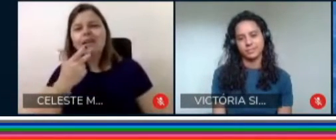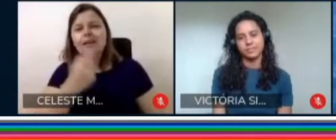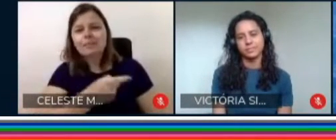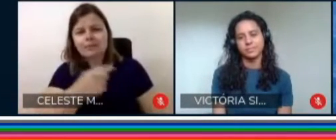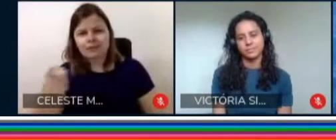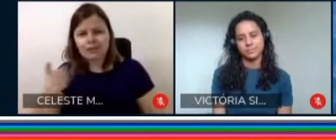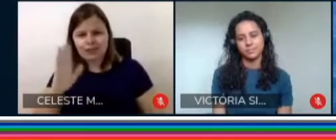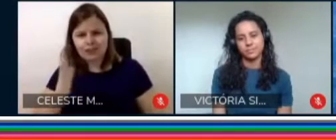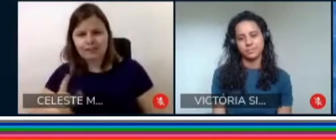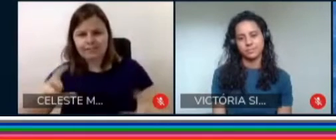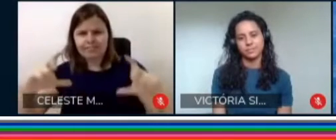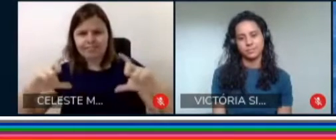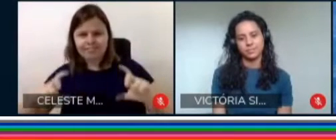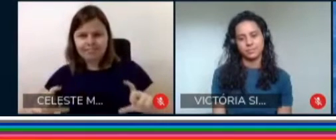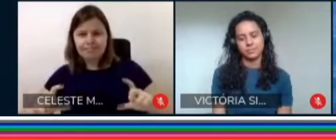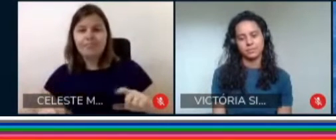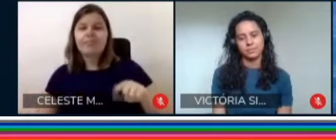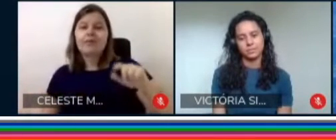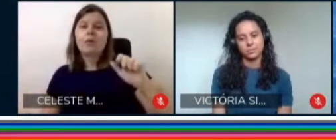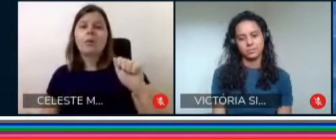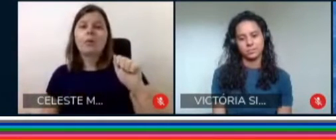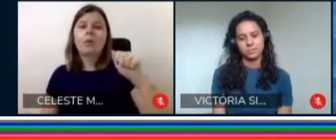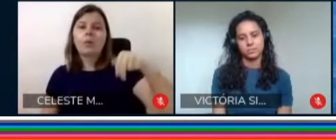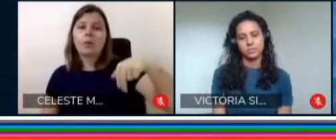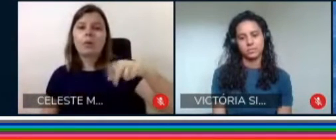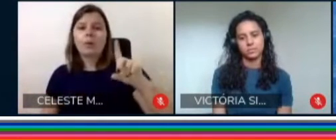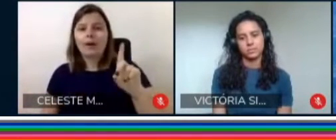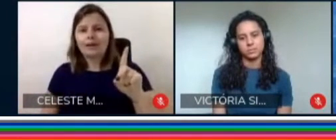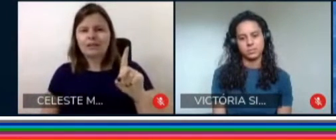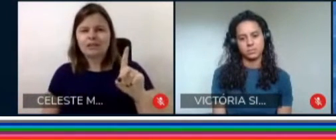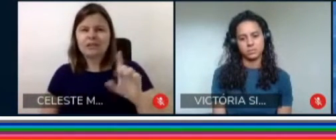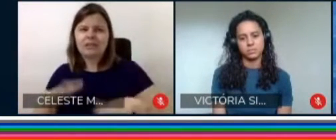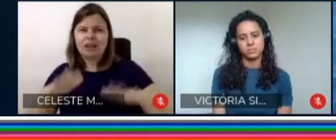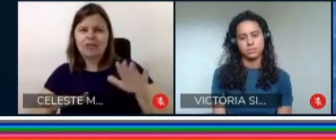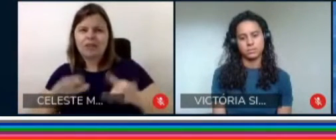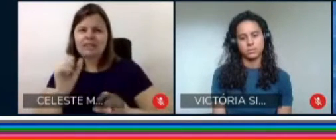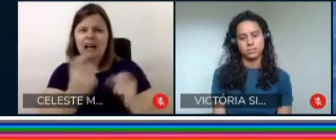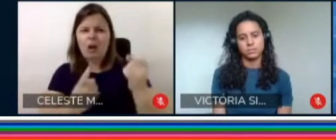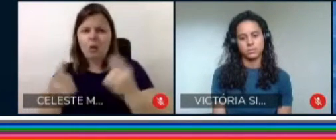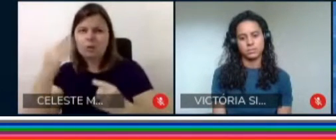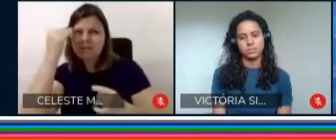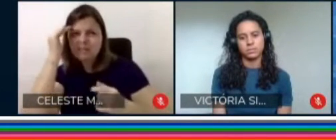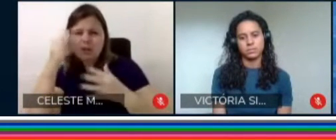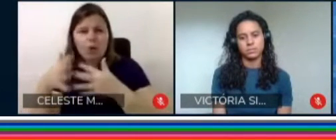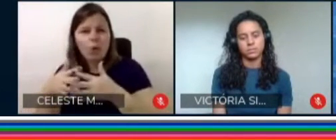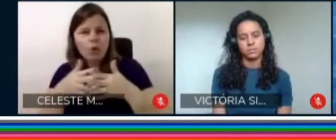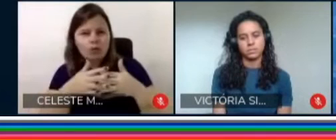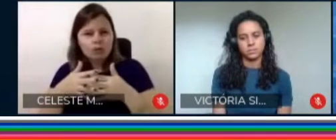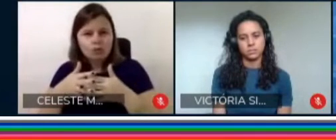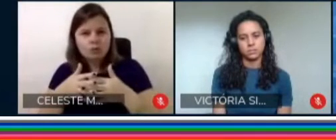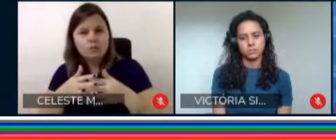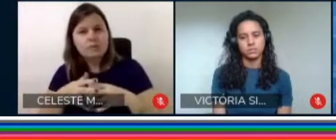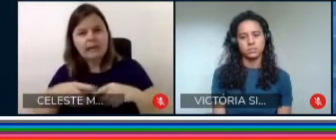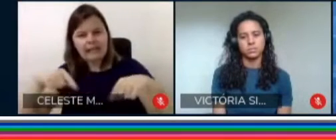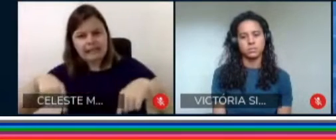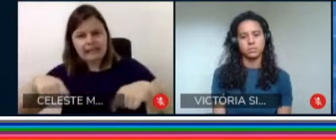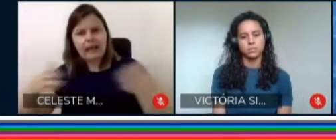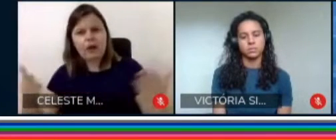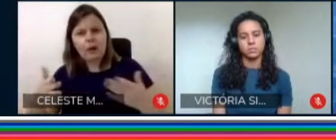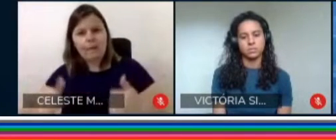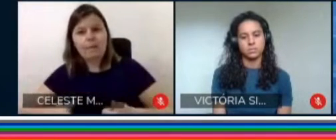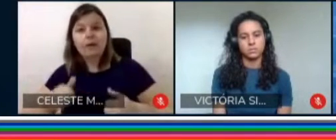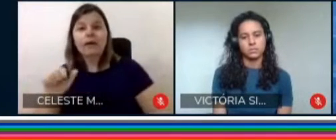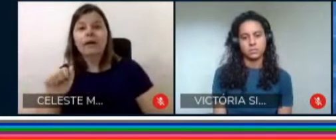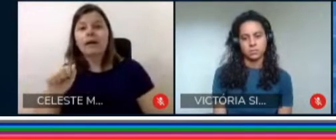que eu acho que no END de manhã ficou um pouco confuso, como eu expliquei, mas acho que aqui fica melhor. O